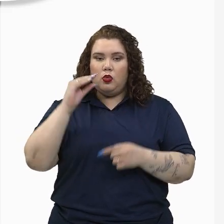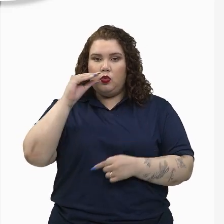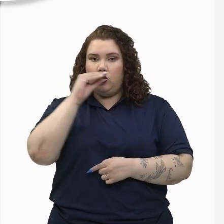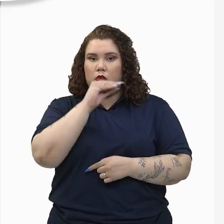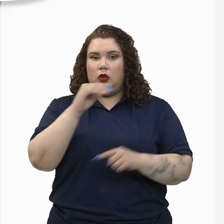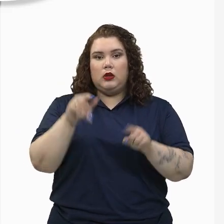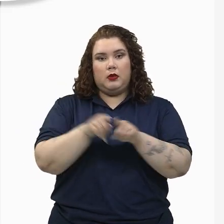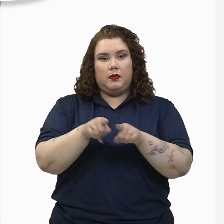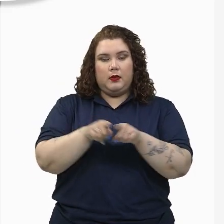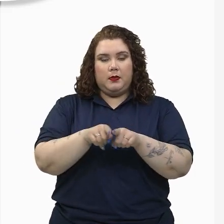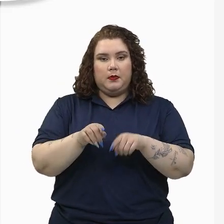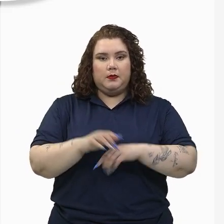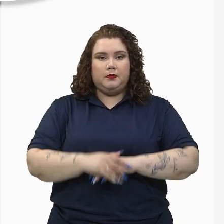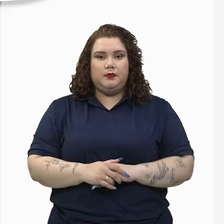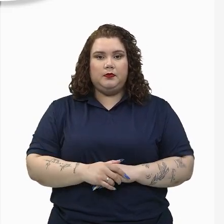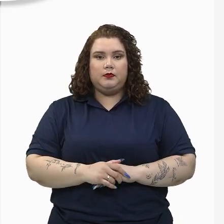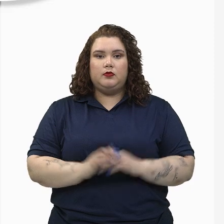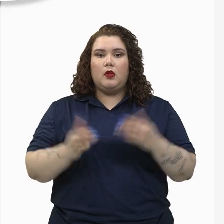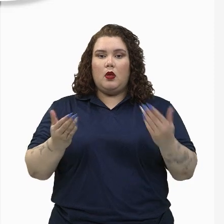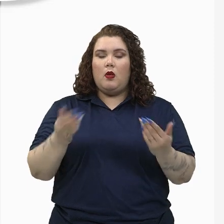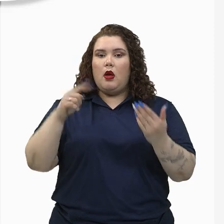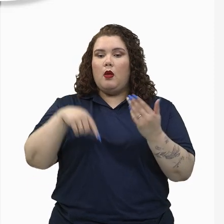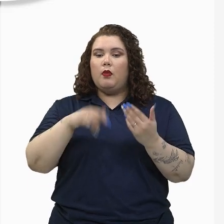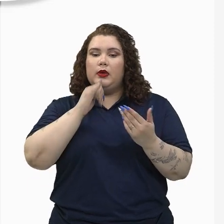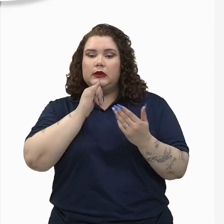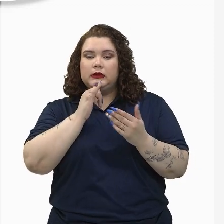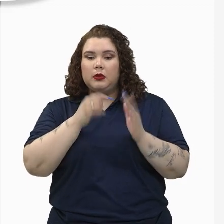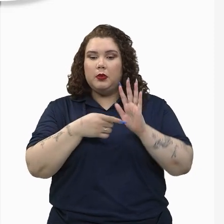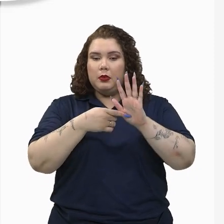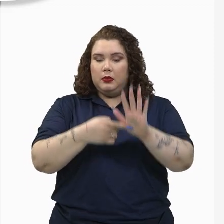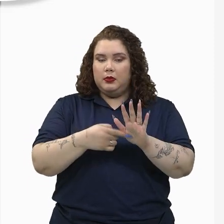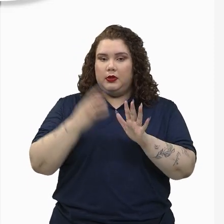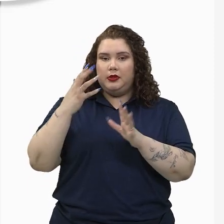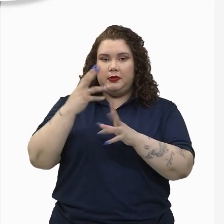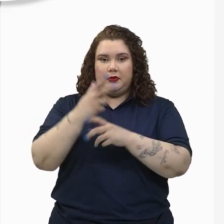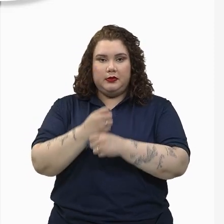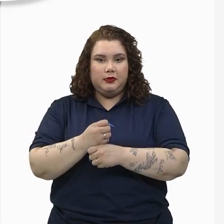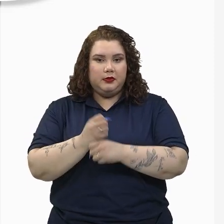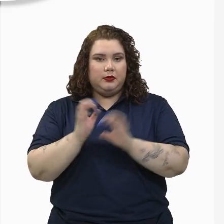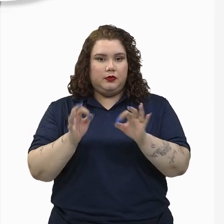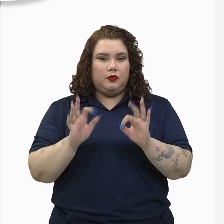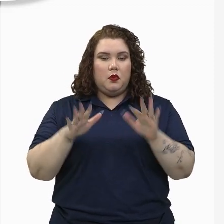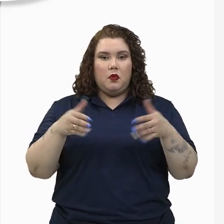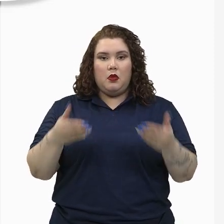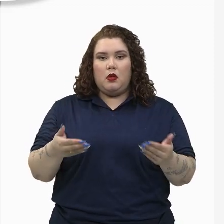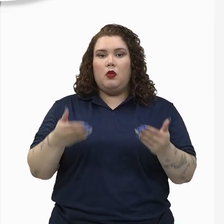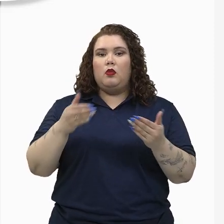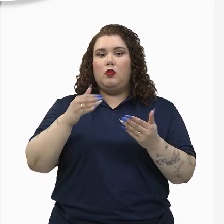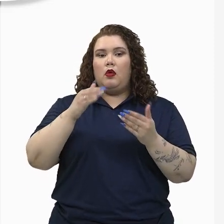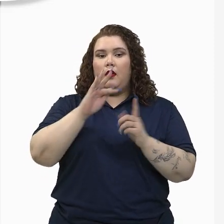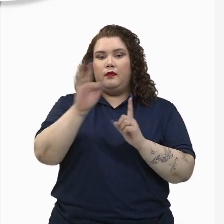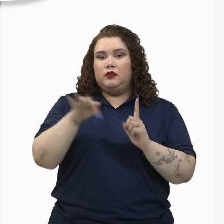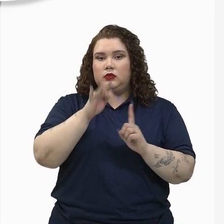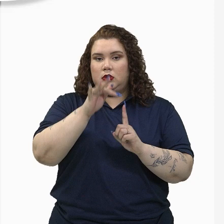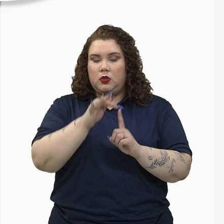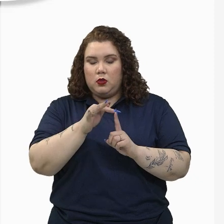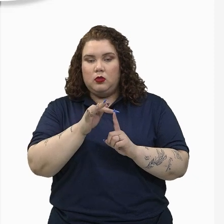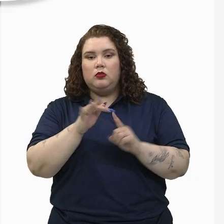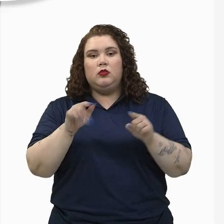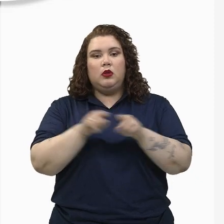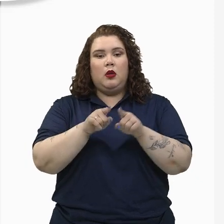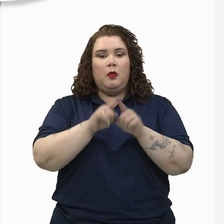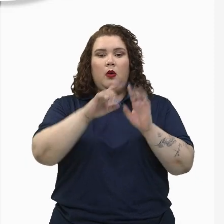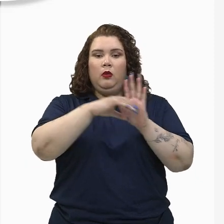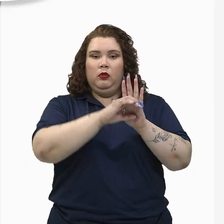pouco. Então aí está, né, um exemplo, e você relembra aí novamente qual é então a função e o